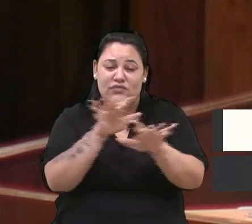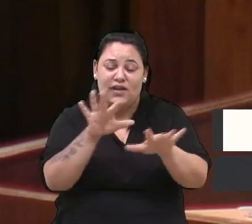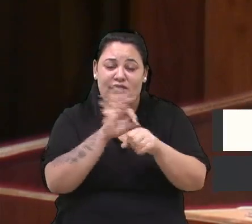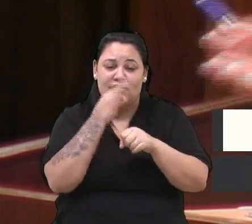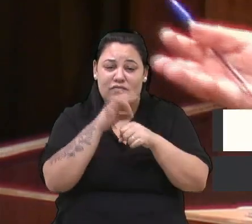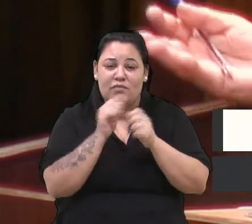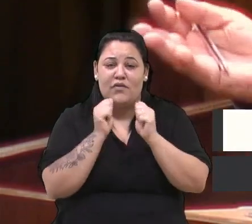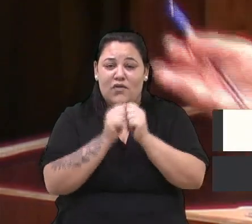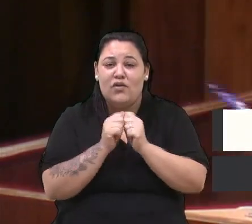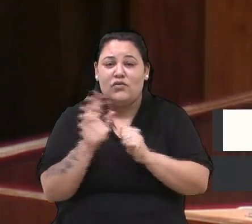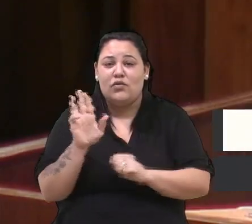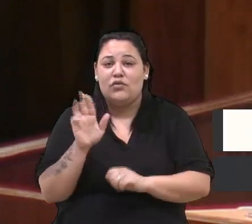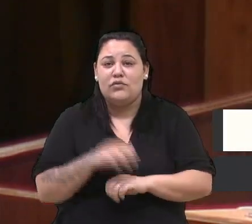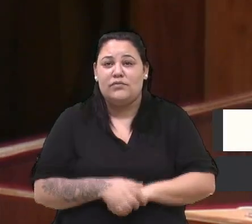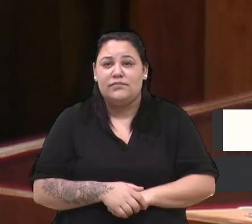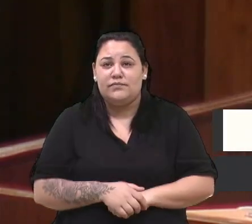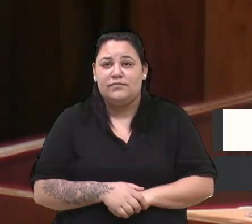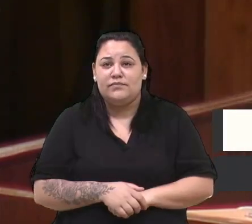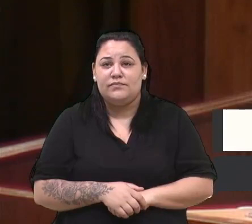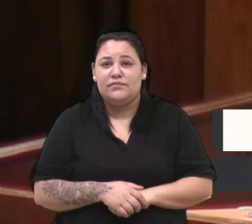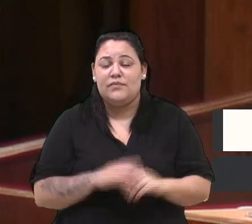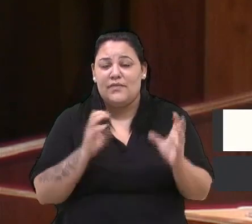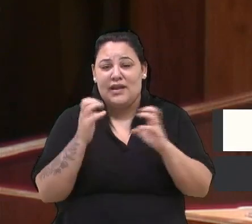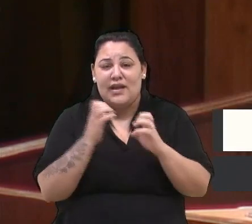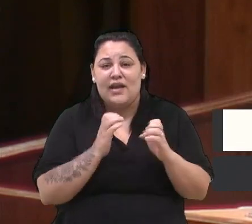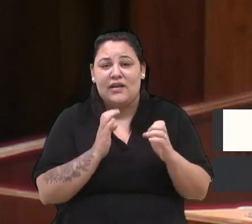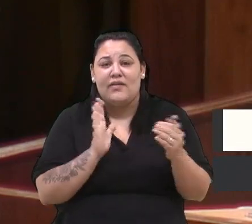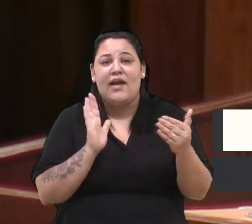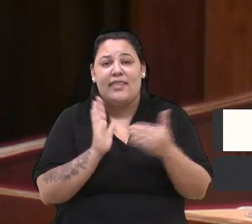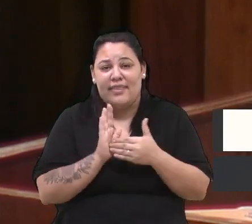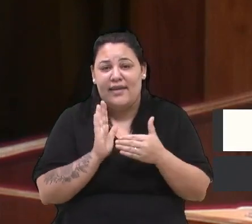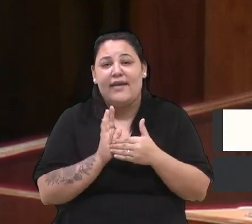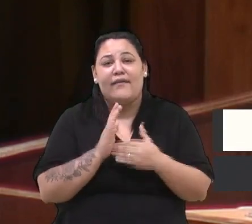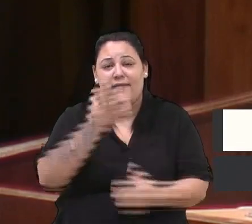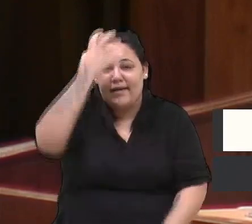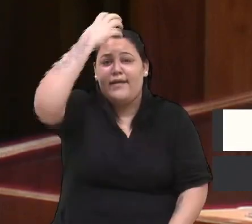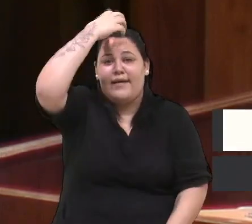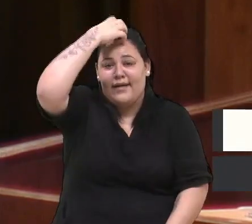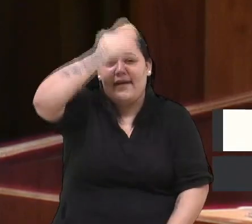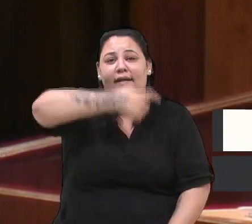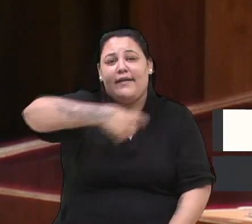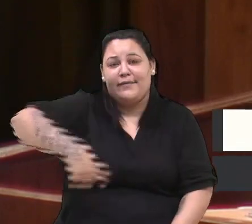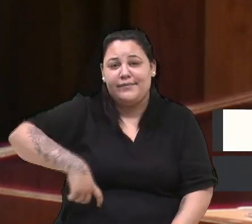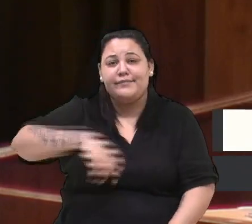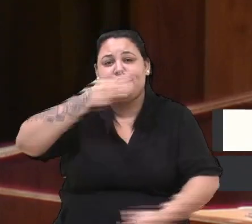Então, xingaram até a rainha, está dizendo o Felipe aqui. Eu quero dizer o seguinte, nós precisamos